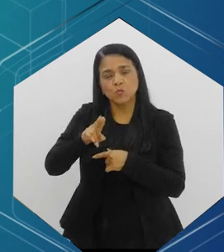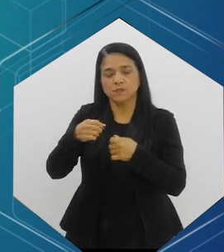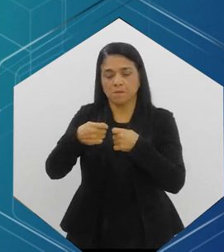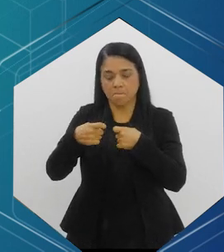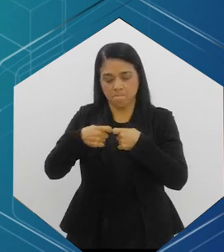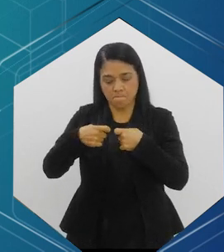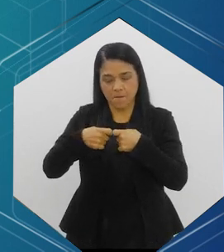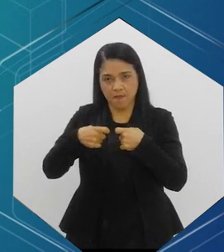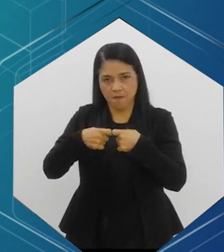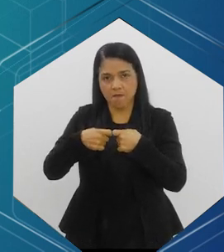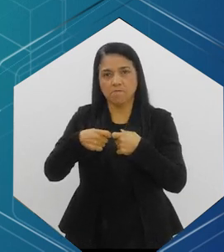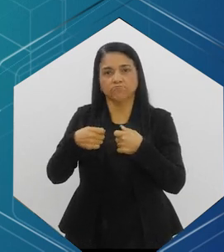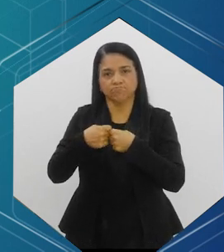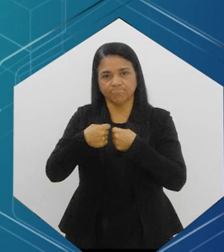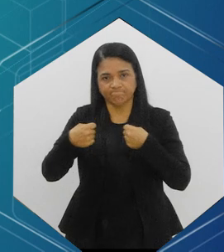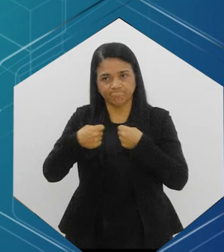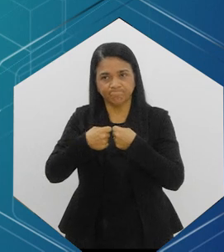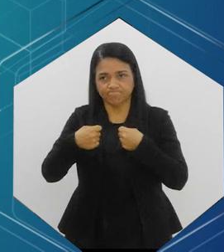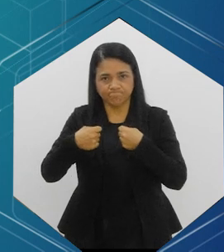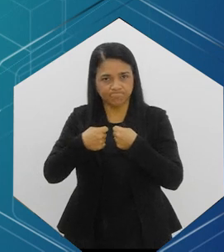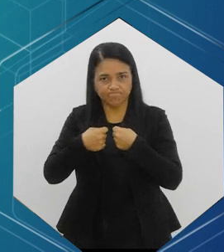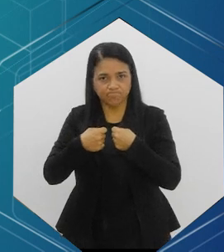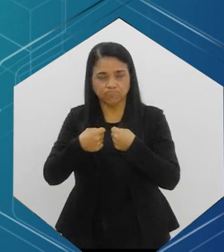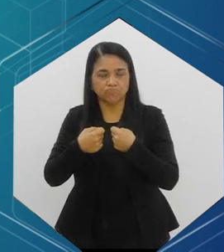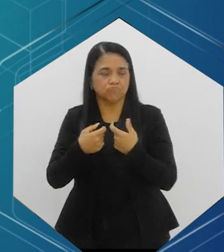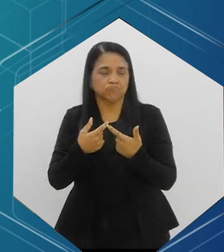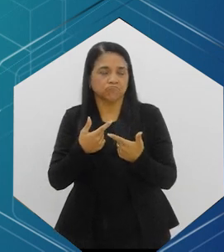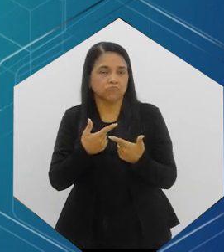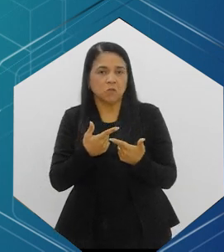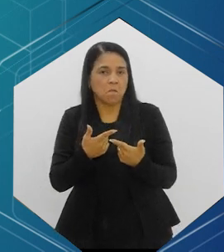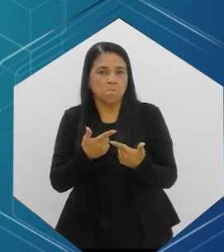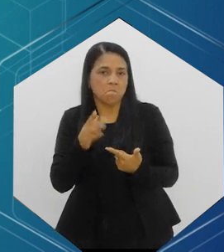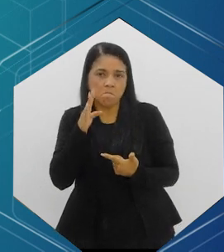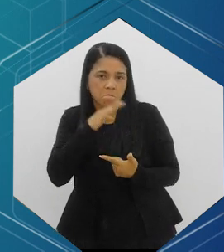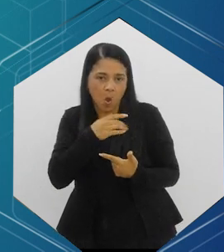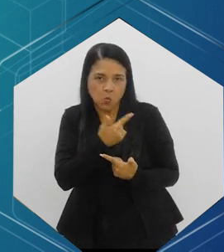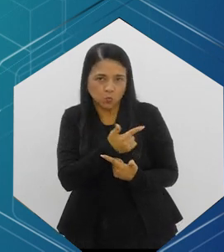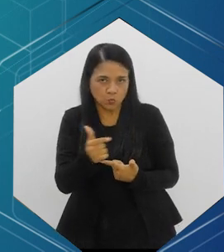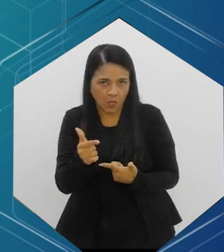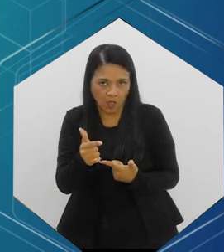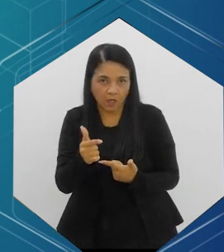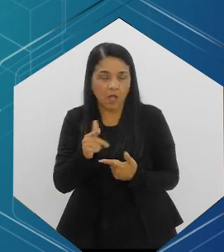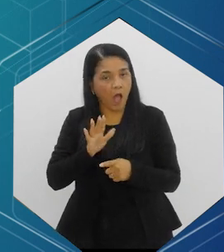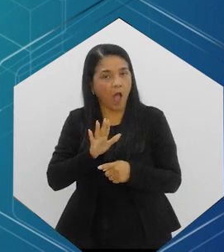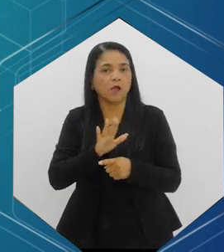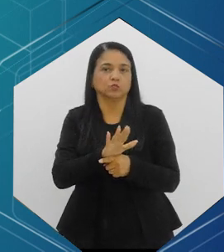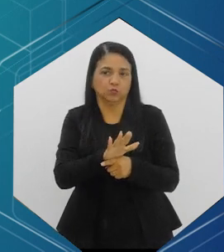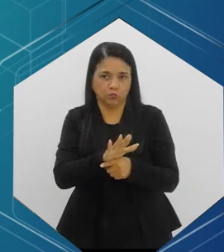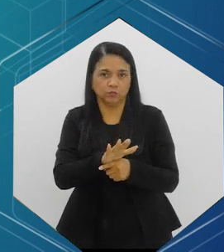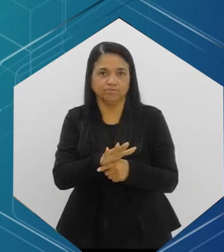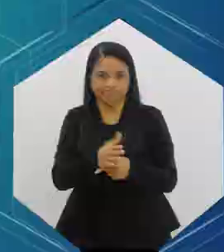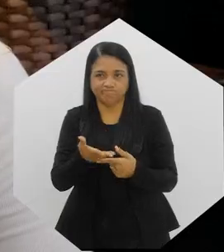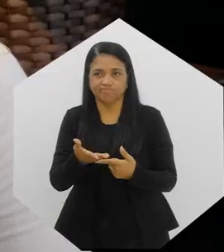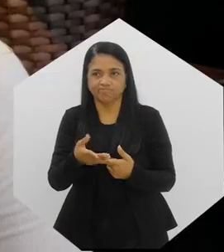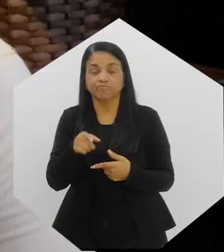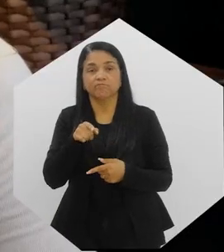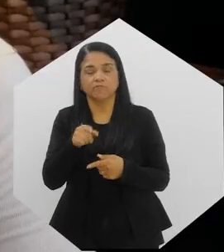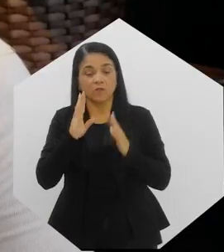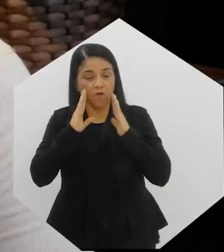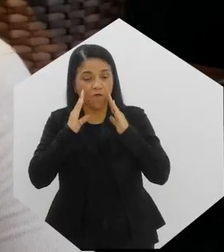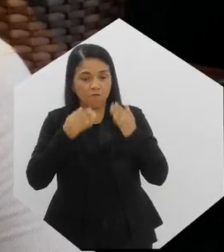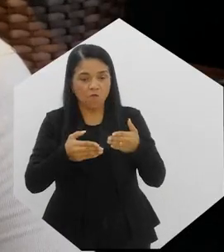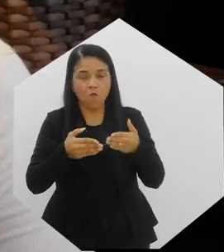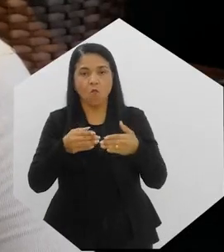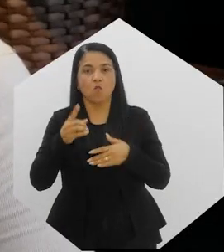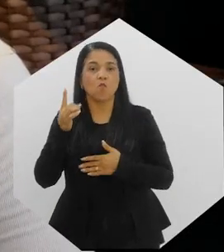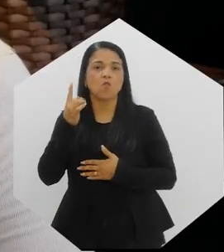Mesmo que não exista um histórico pessoal importante, não vai fazer nenhum mal Nenhum maior, mal. só Sim. vai ajudar. Focando mais